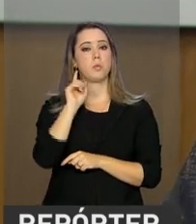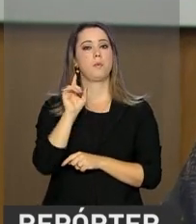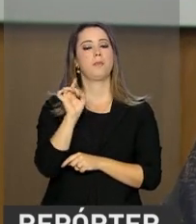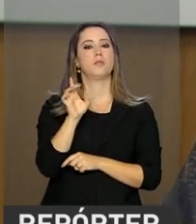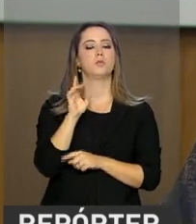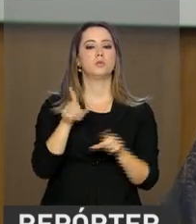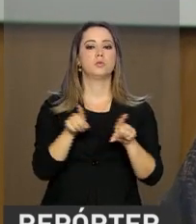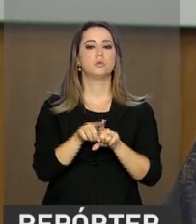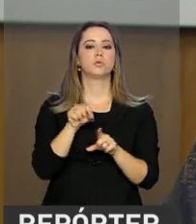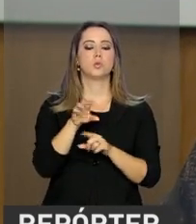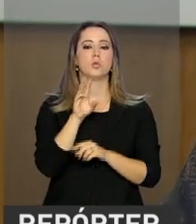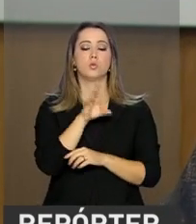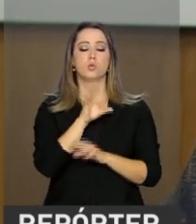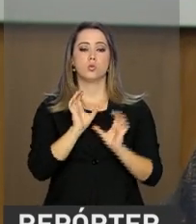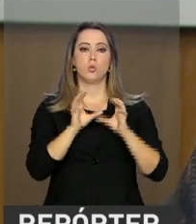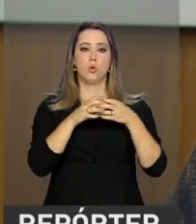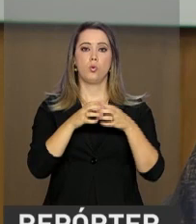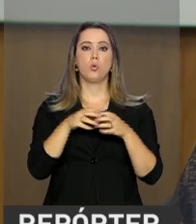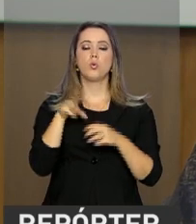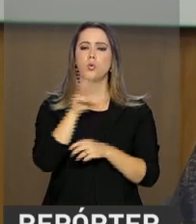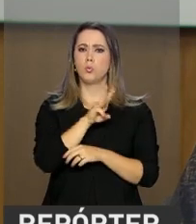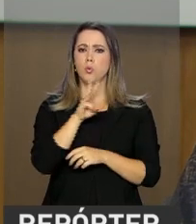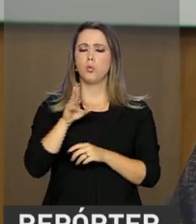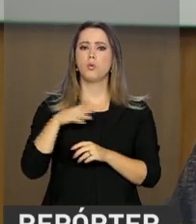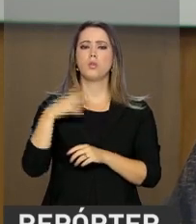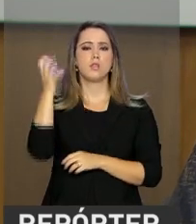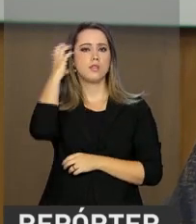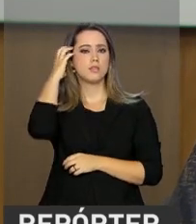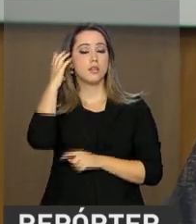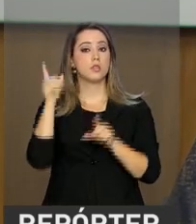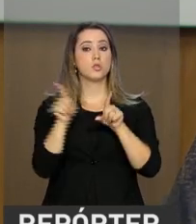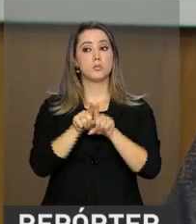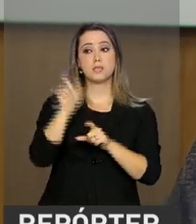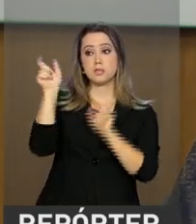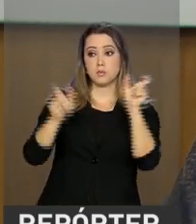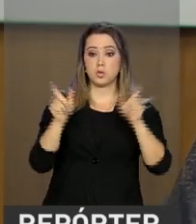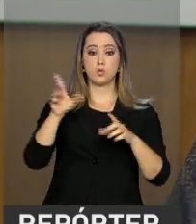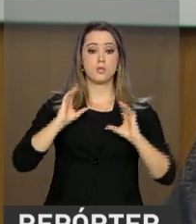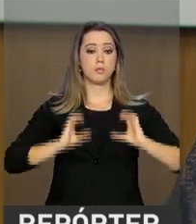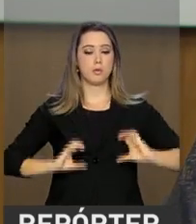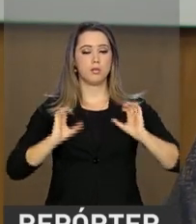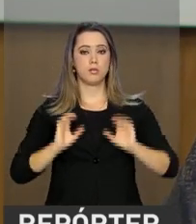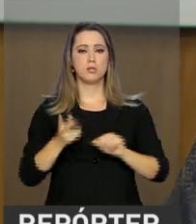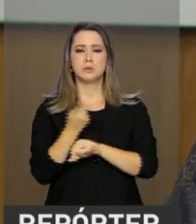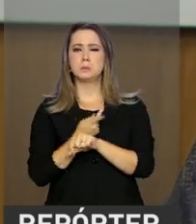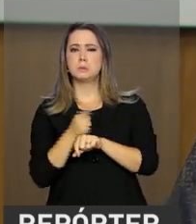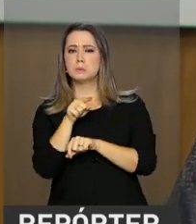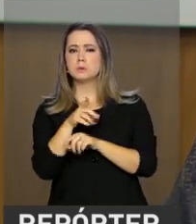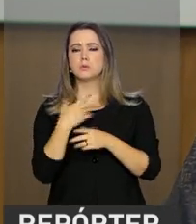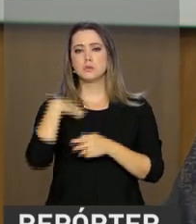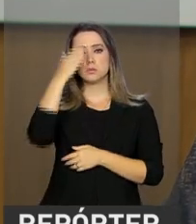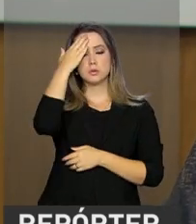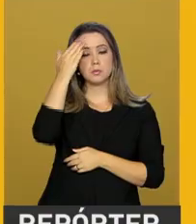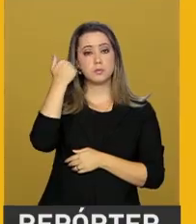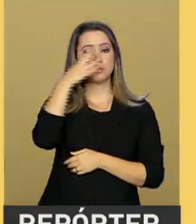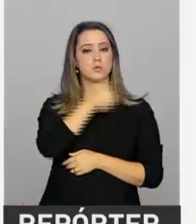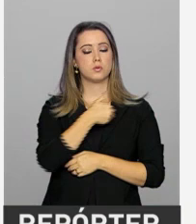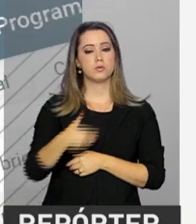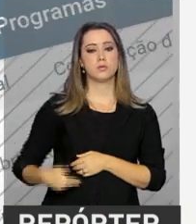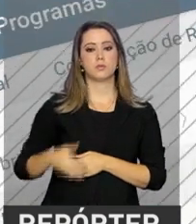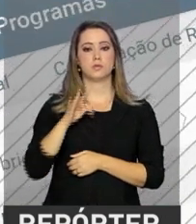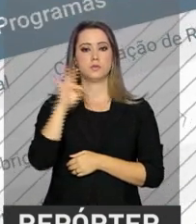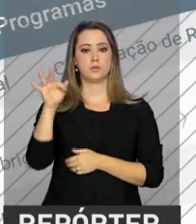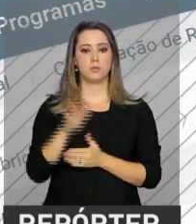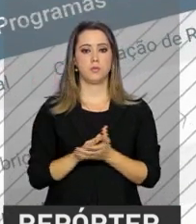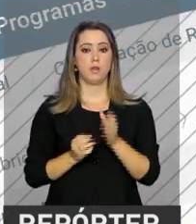só apenas as rádios cidadãos comuns também hoje acesso o site para poder ter acesso às informações do governo federal desde